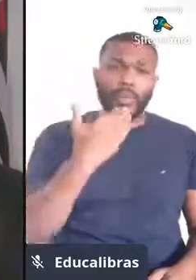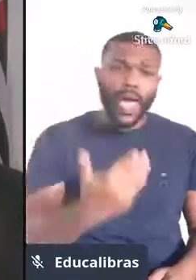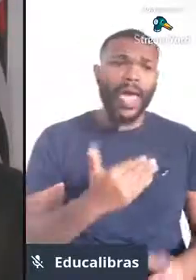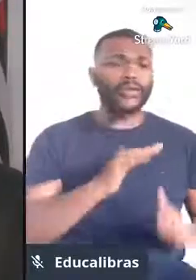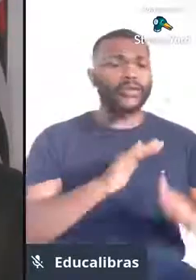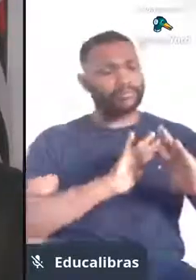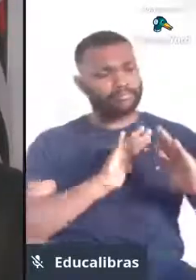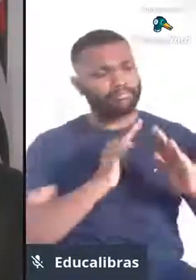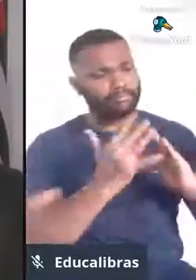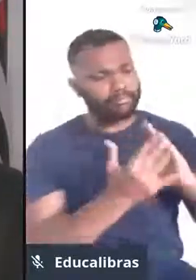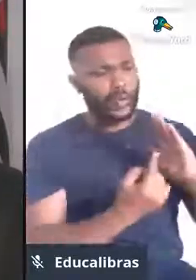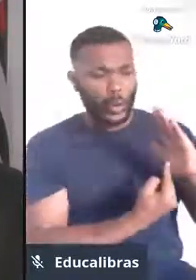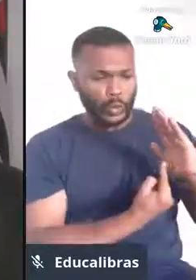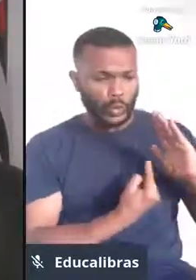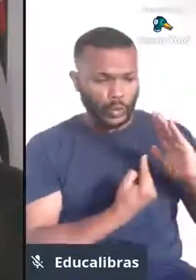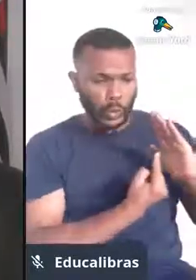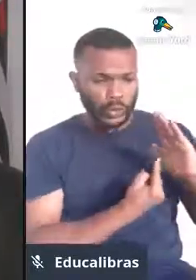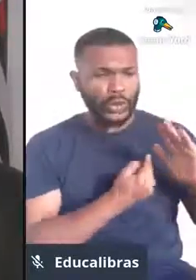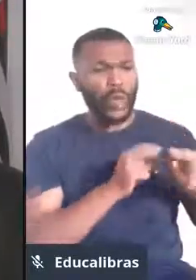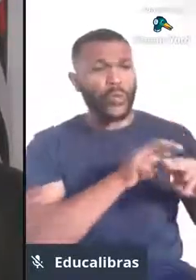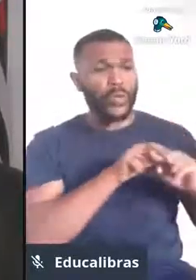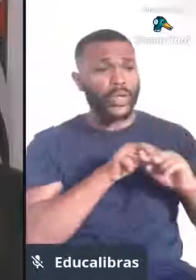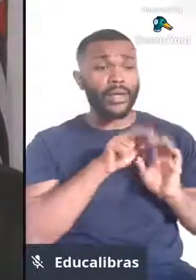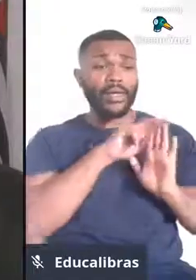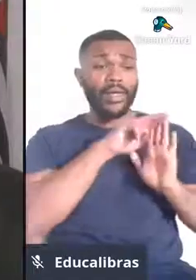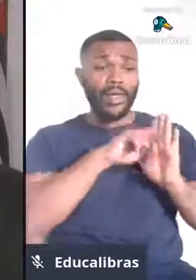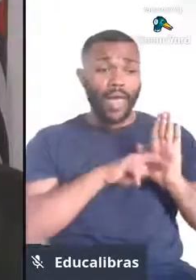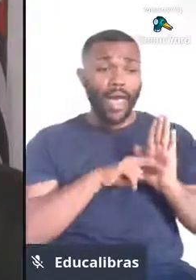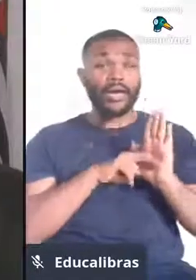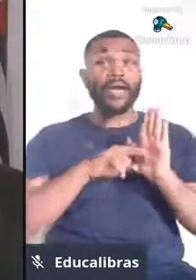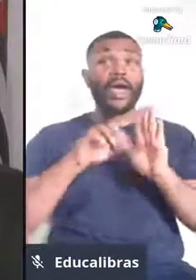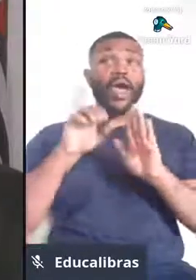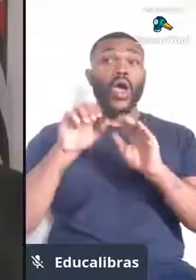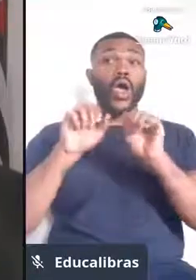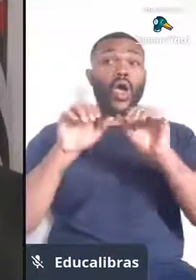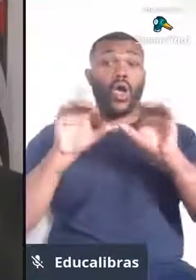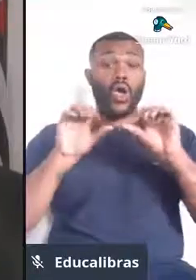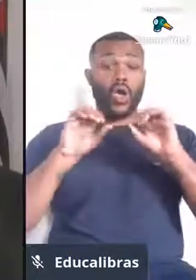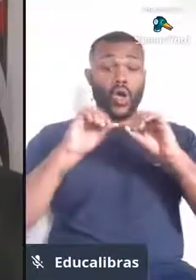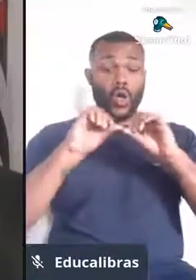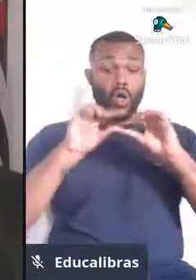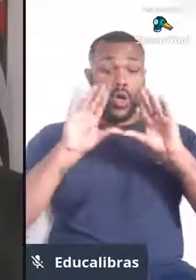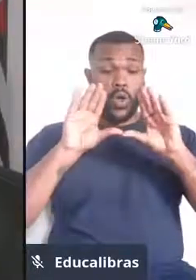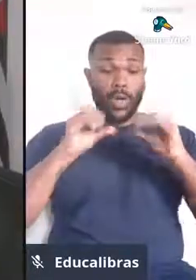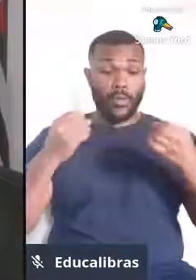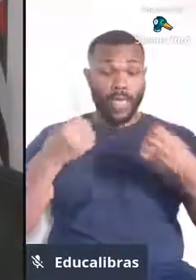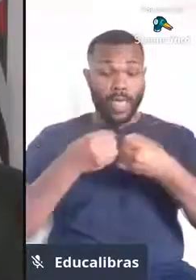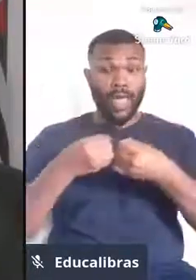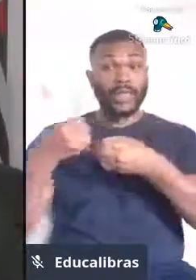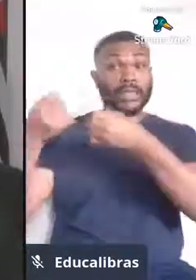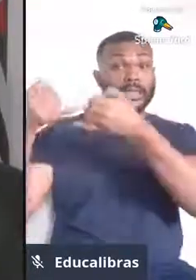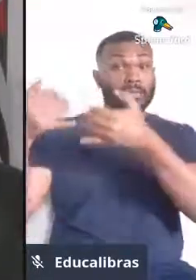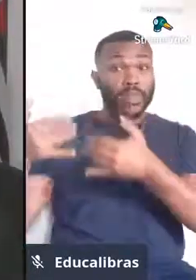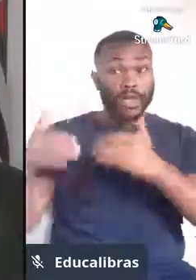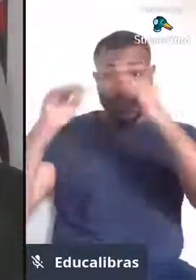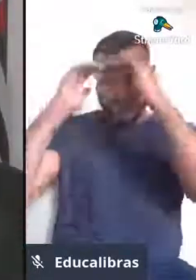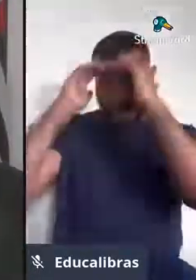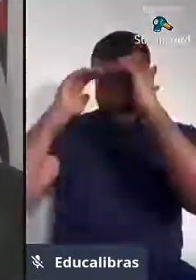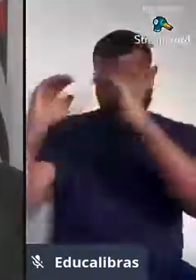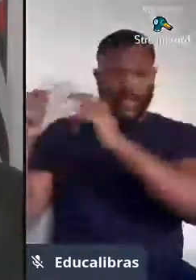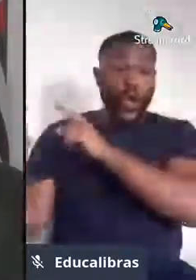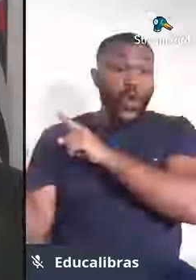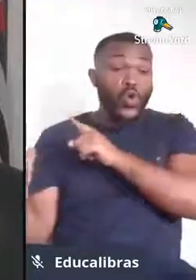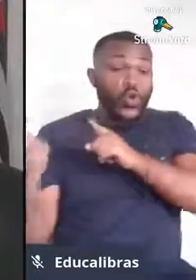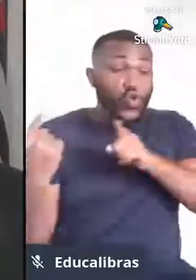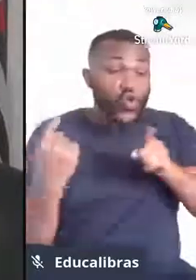social, por ser a medida recomendada mundialmente para o combate ao coronavírus, para que a gente consiga achatar a curva